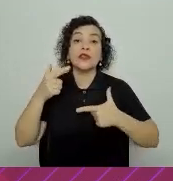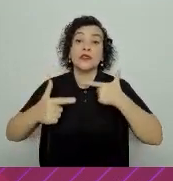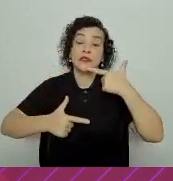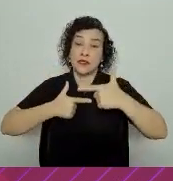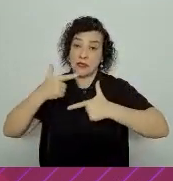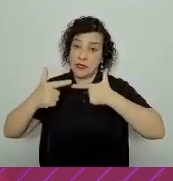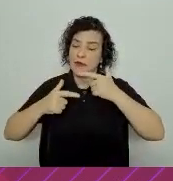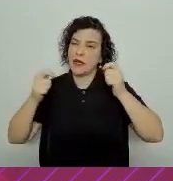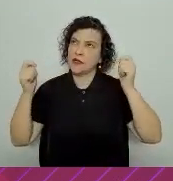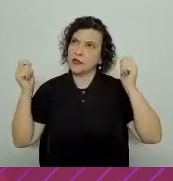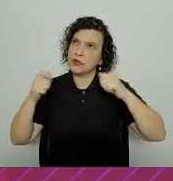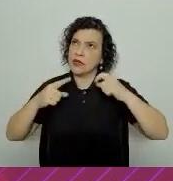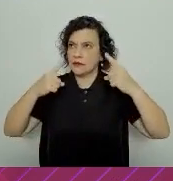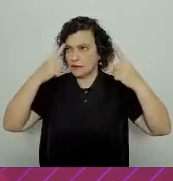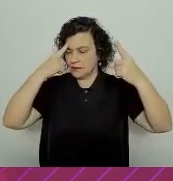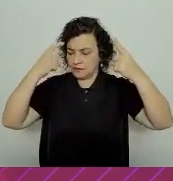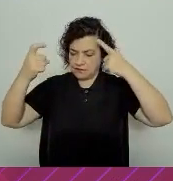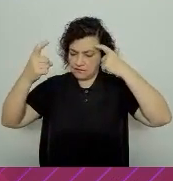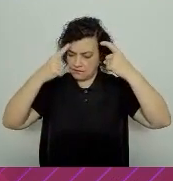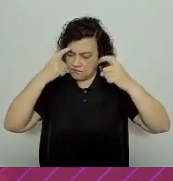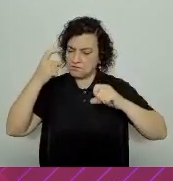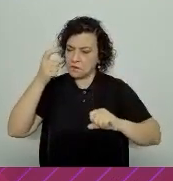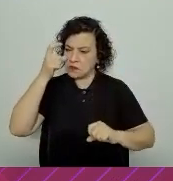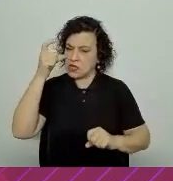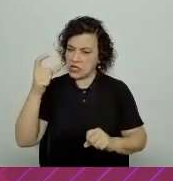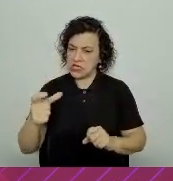desenvolver soluções bem interessantes